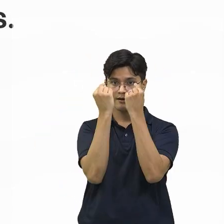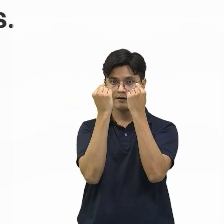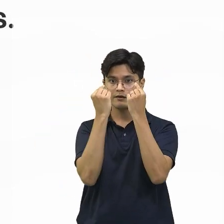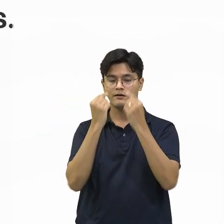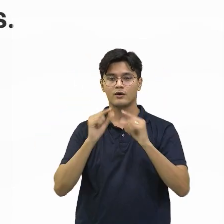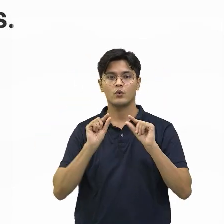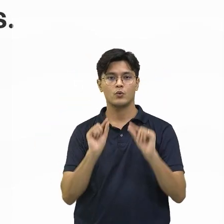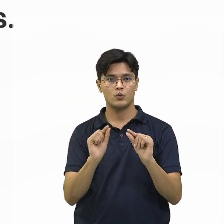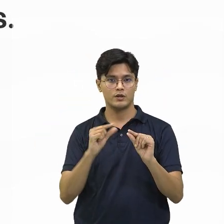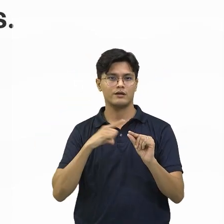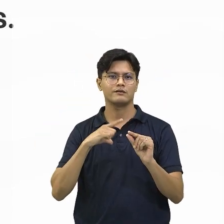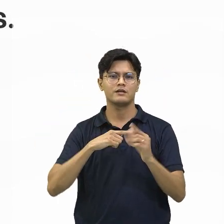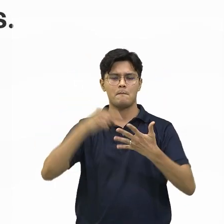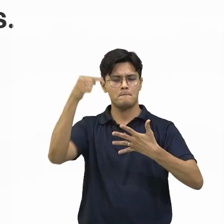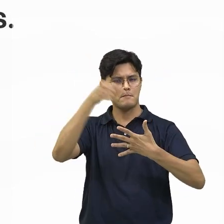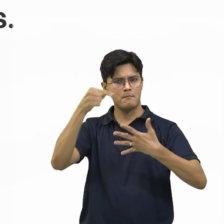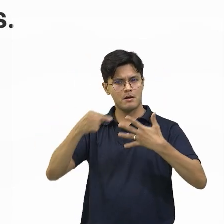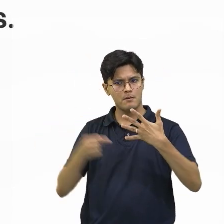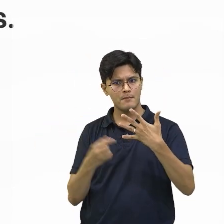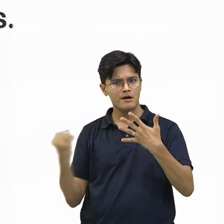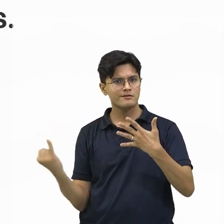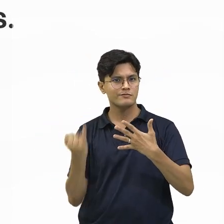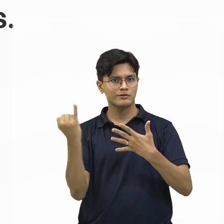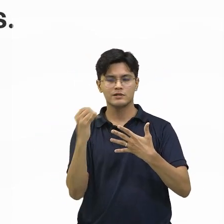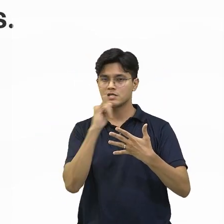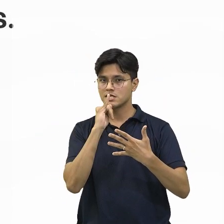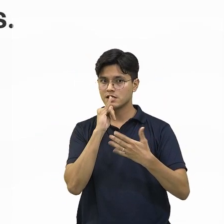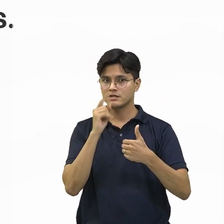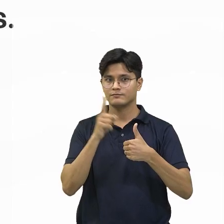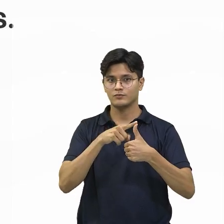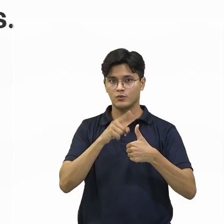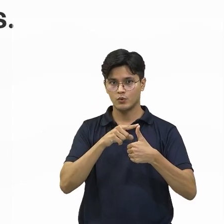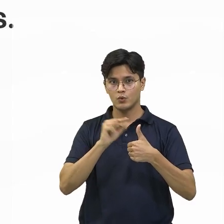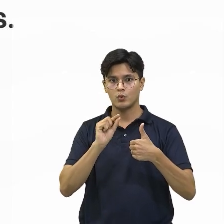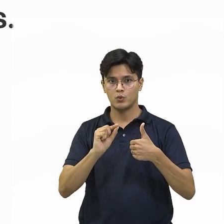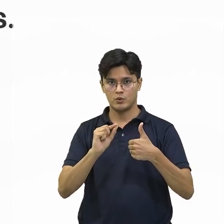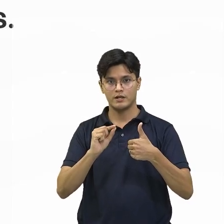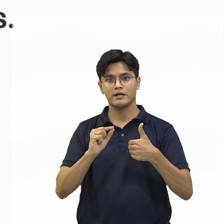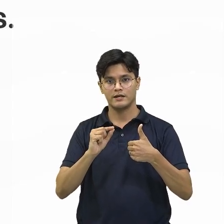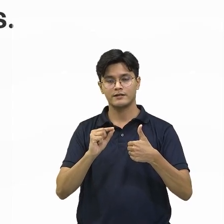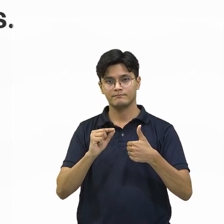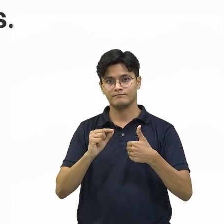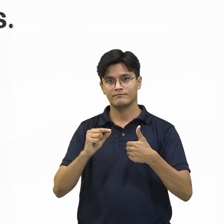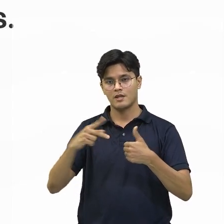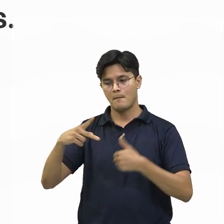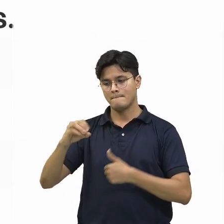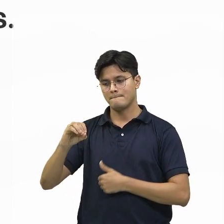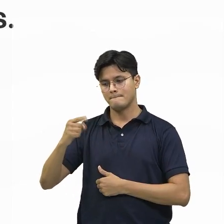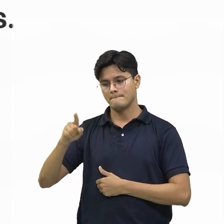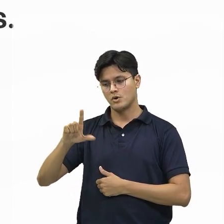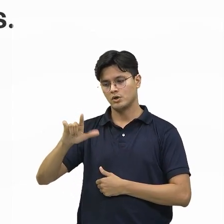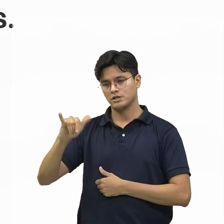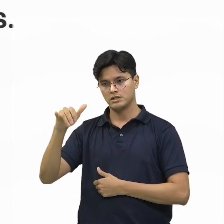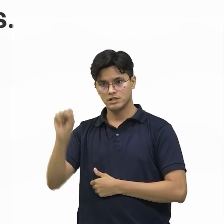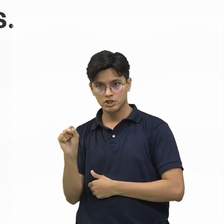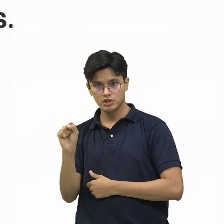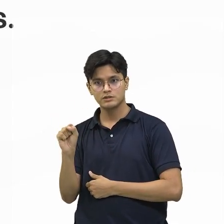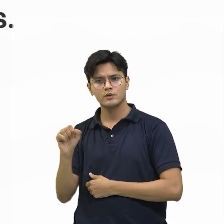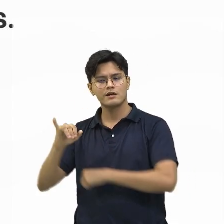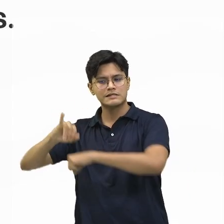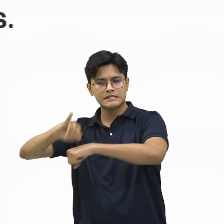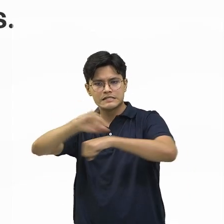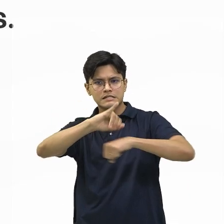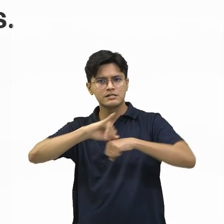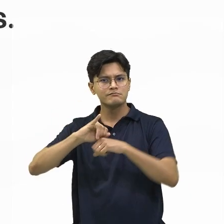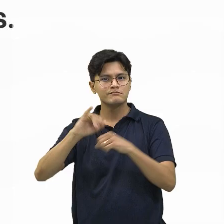pontos importantes, como a diferença entre as polis, a presença justamente desse